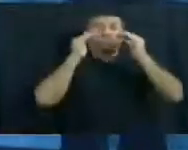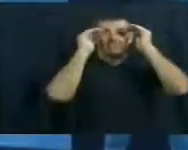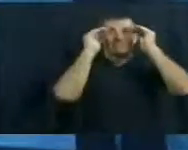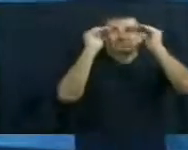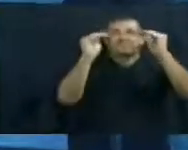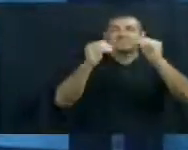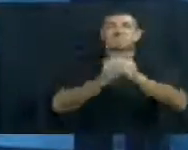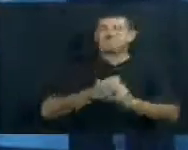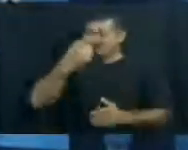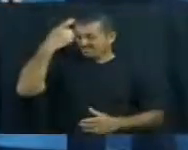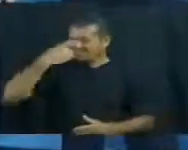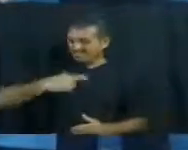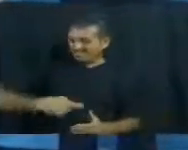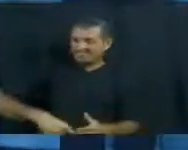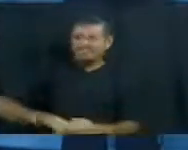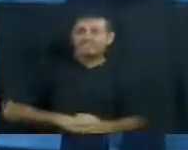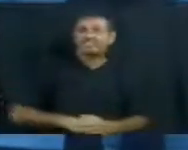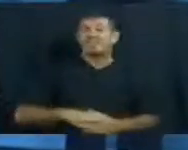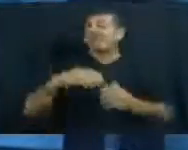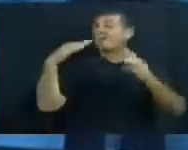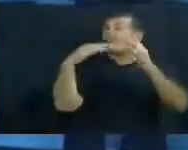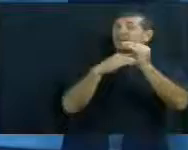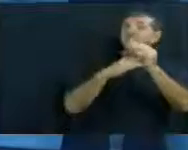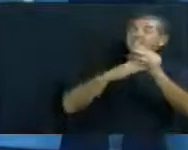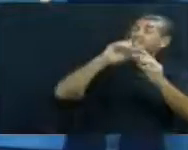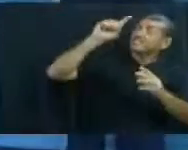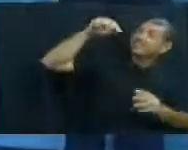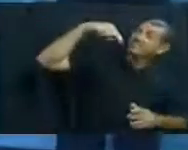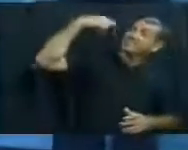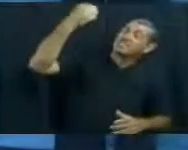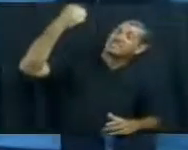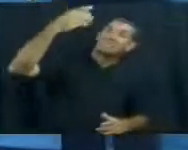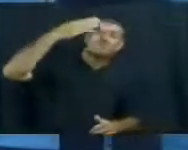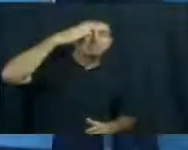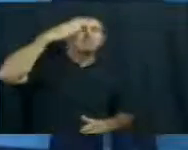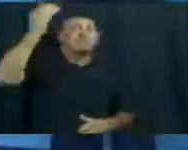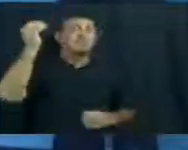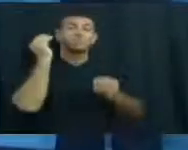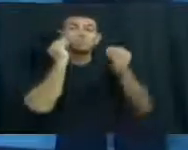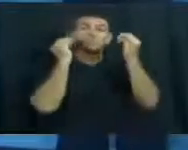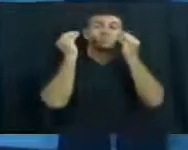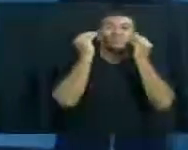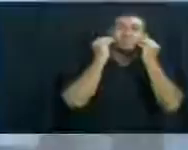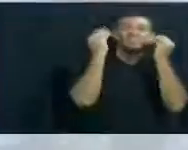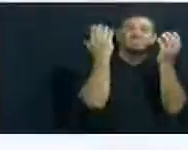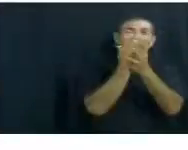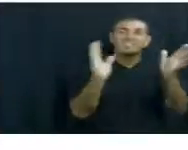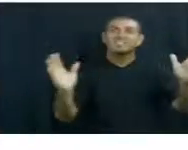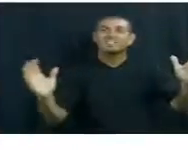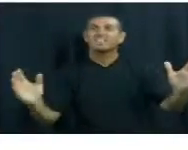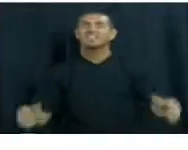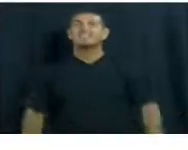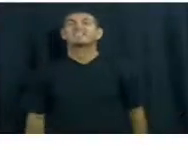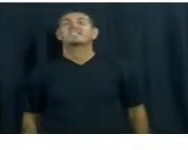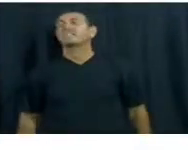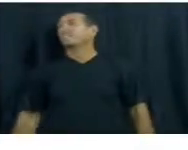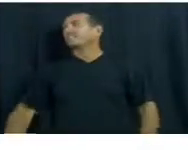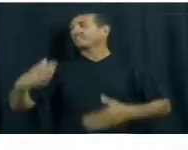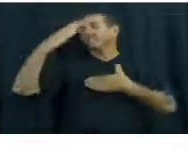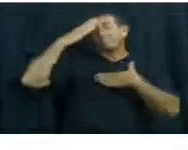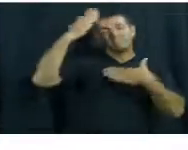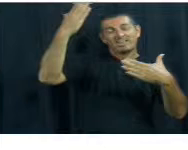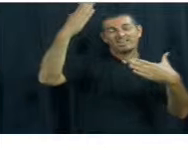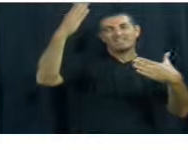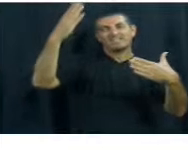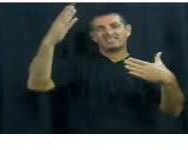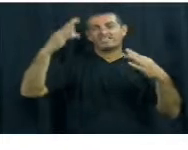gente fica por aqui. Jeito. Até o próximo Sou programa. Sou deficiente, beijo. Muito prazer. Bom carnaval. Se inclua